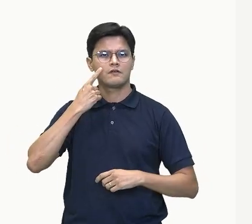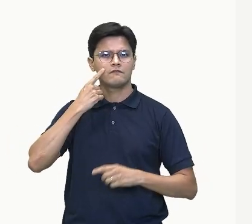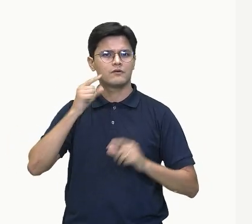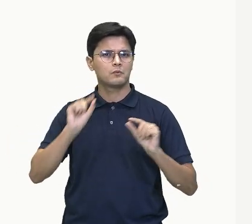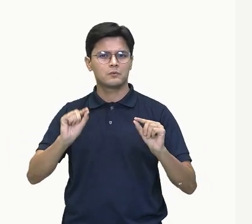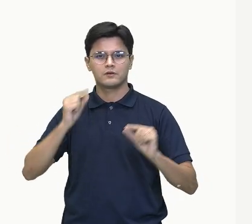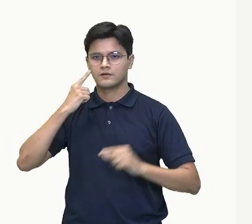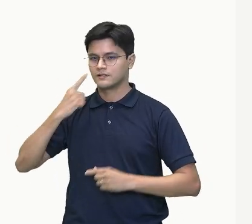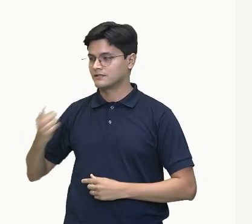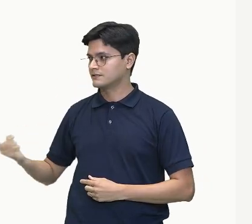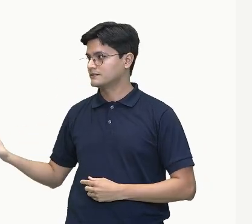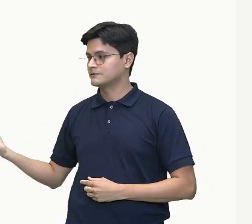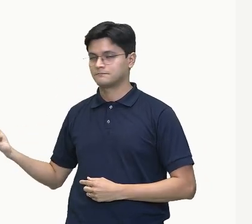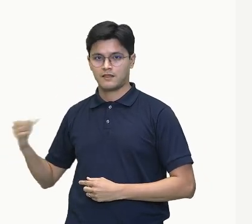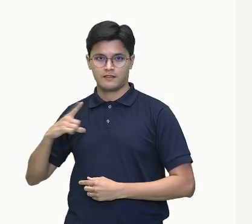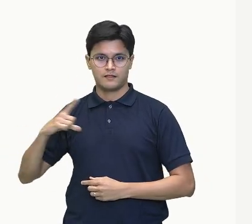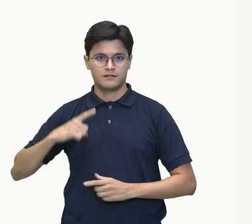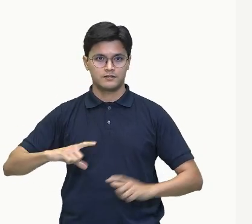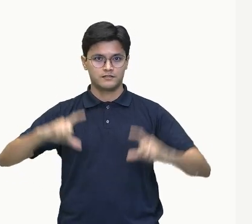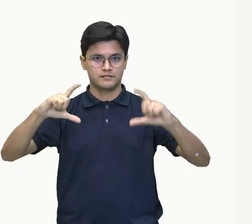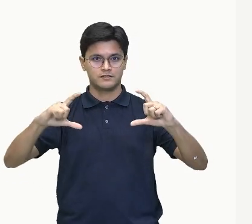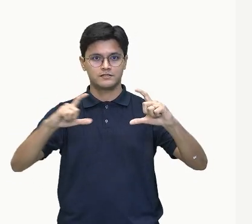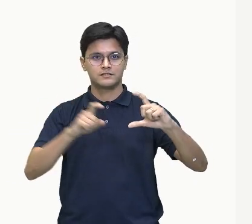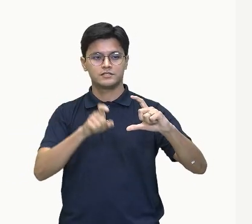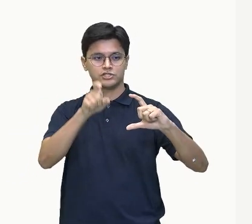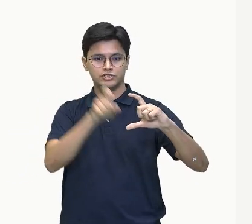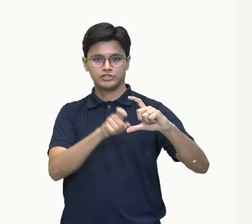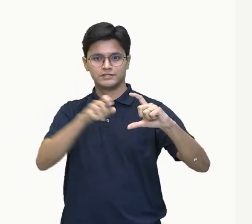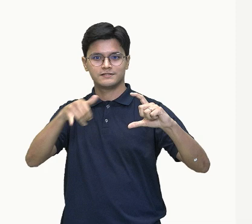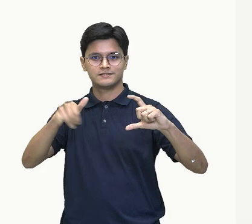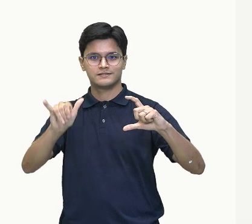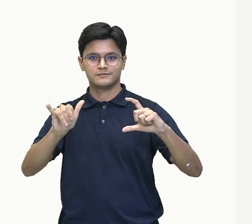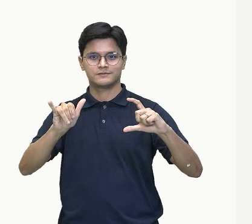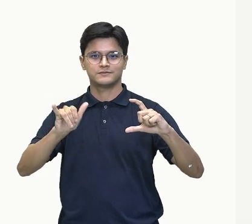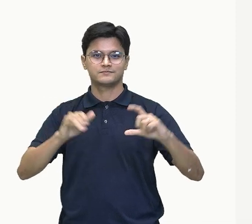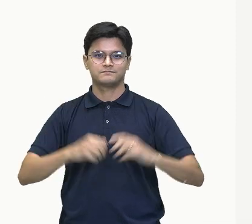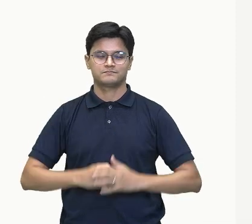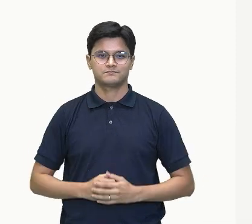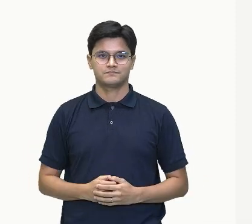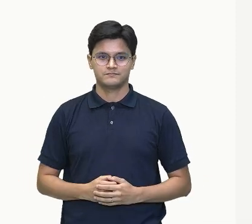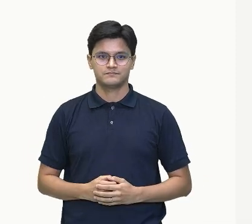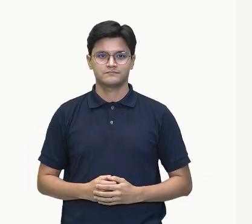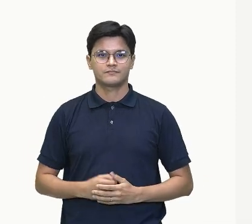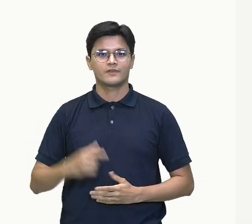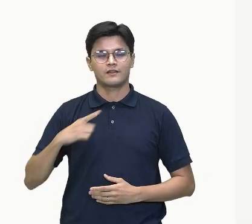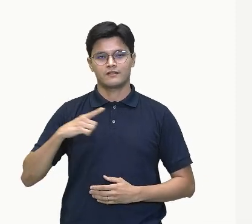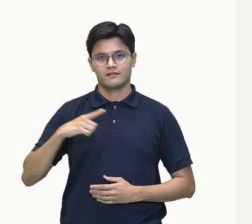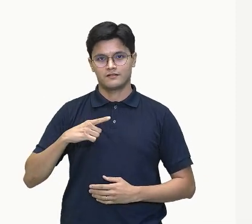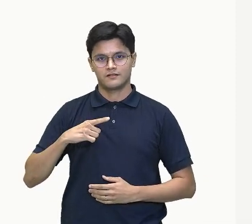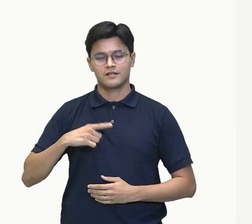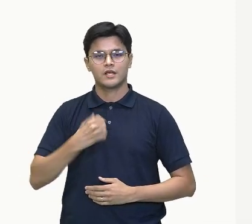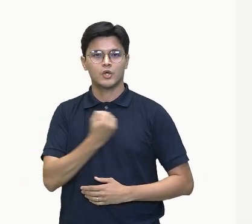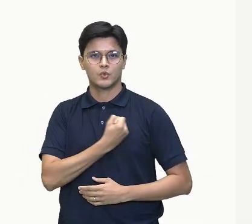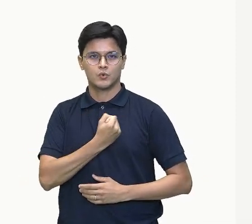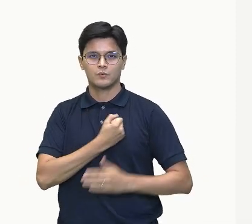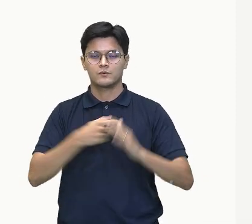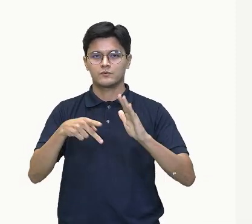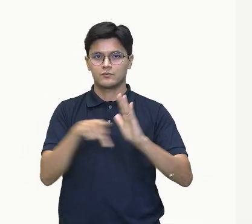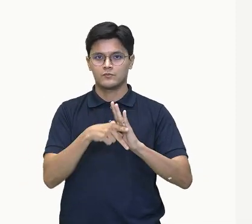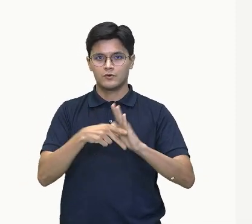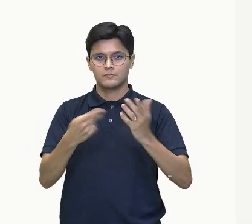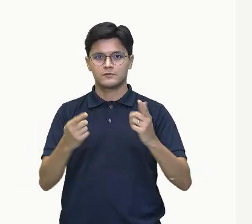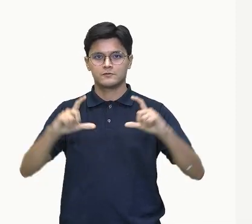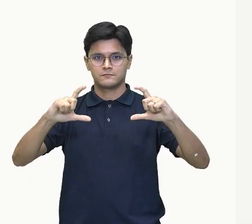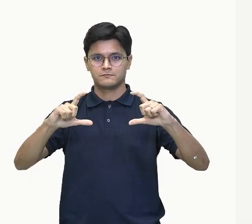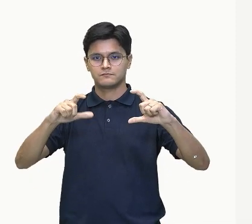o seu par ordenado, tá? Eu vou ter aqui um valor em x, eu vou ter outro valor aqui em y, eu vou ter um par